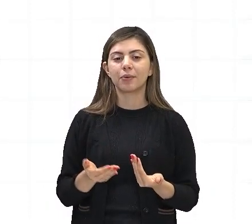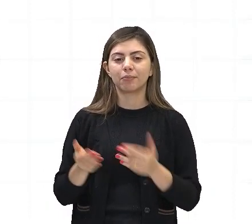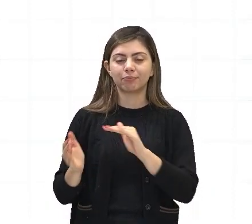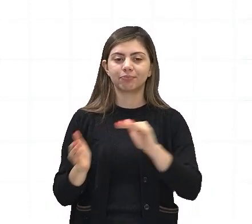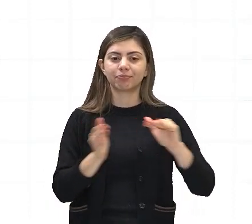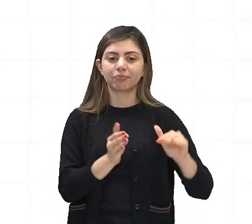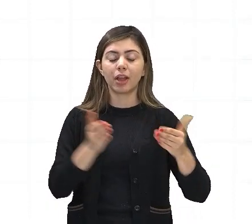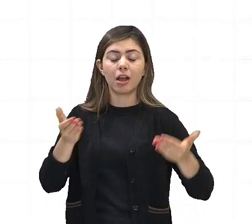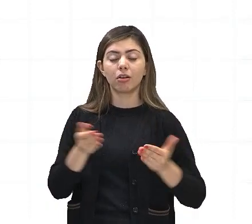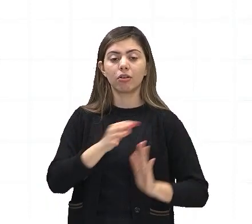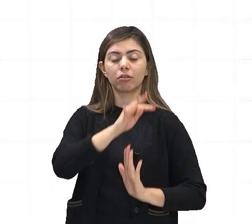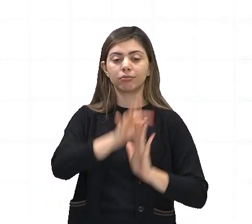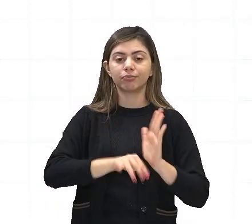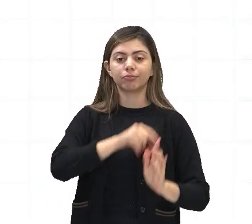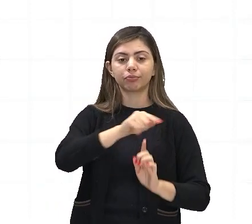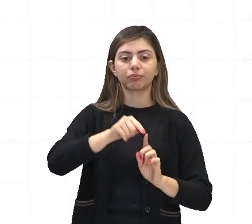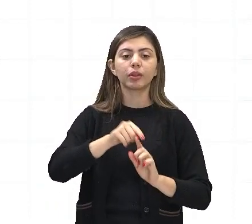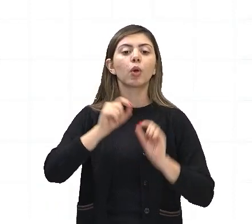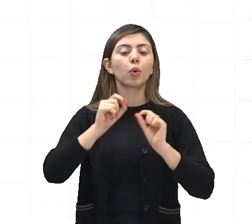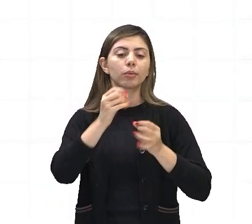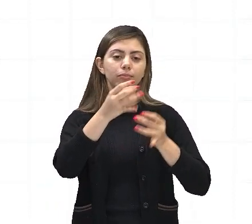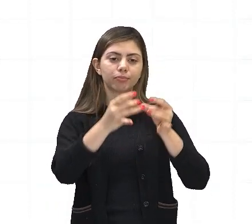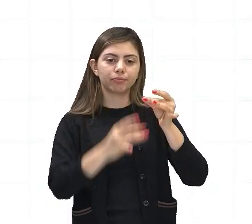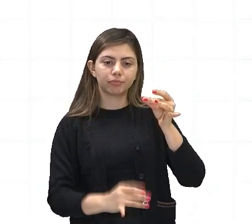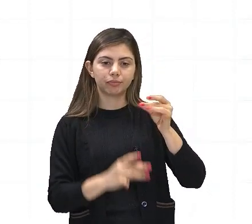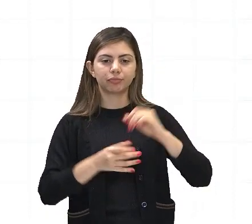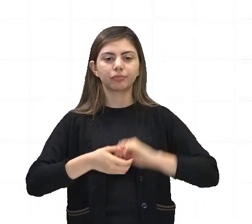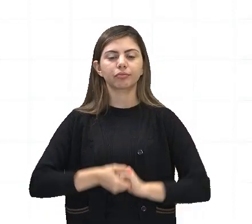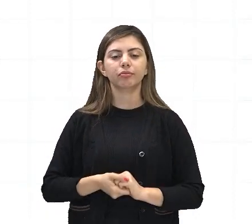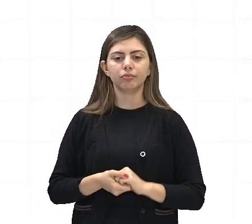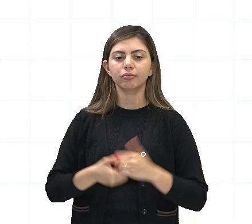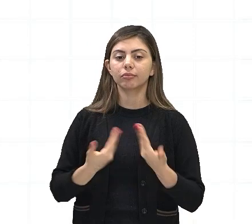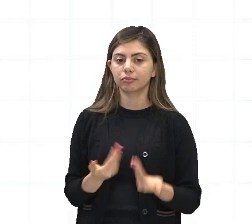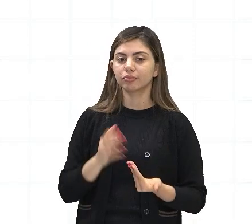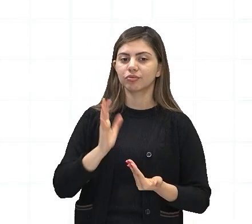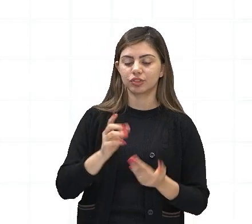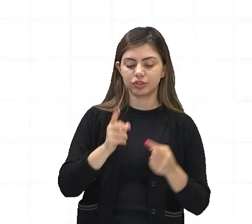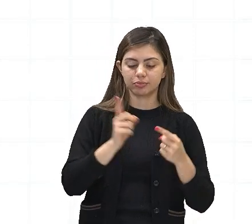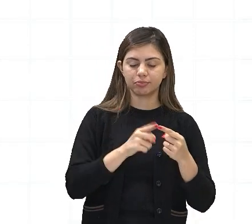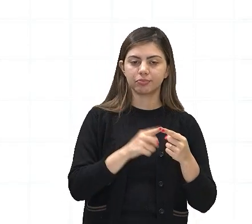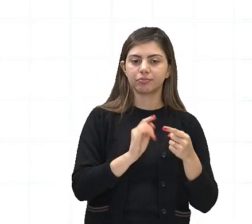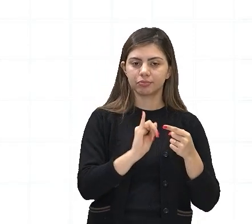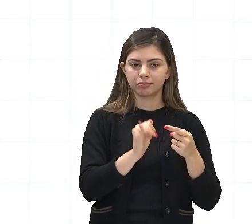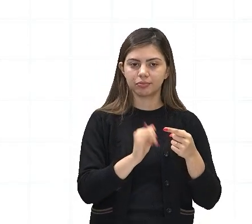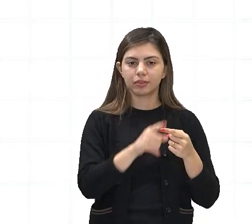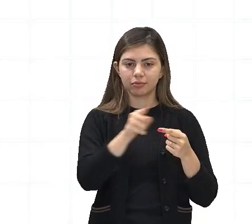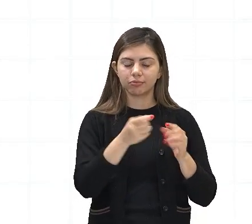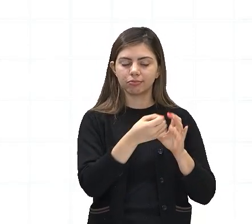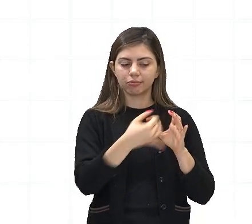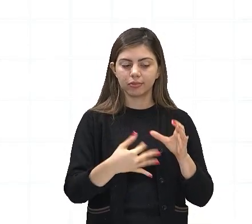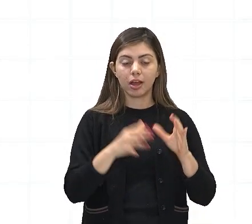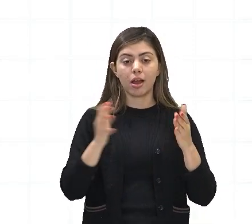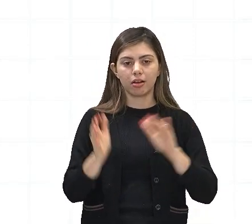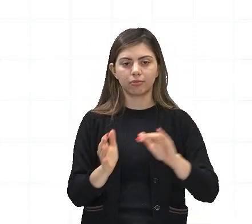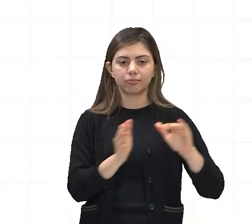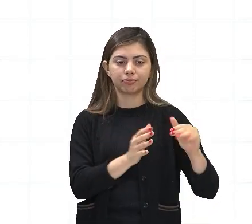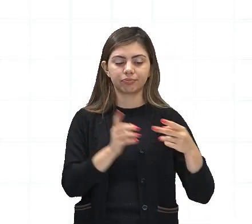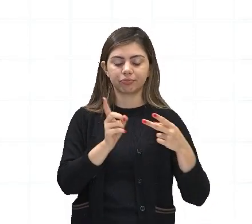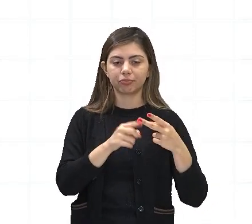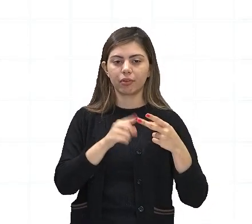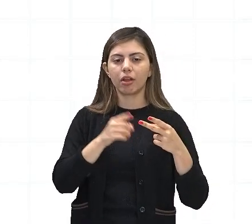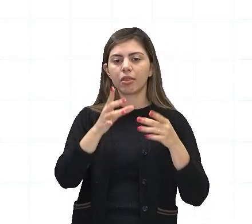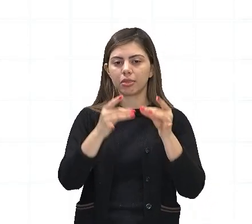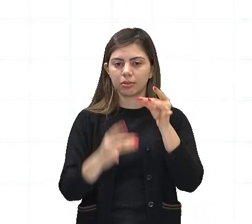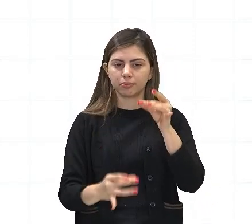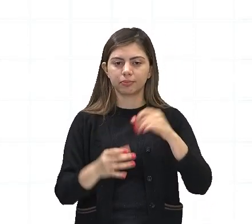tipo textual descritivo. Olha, já vimos o narrativo, você viu as características, agora vamos ver o descritivo. O